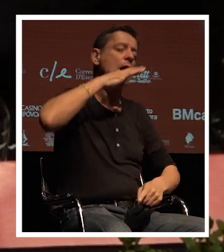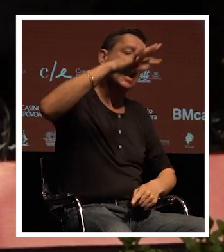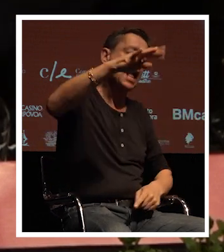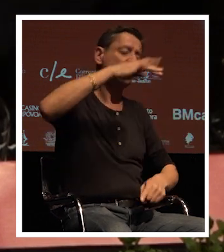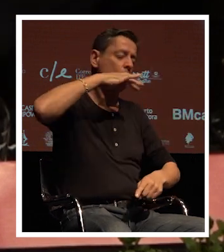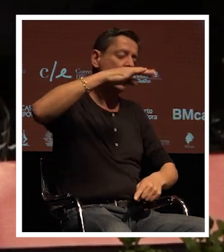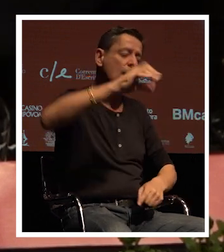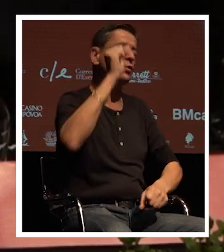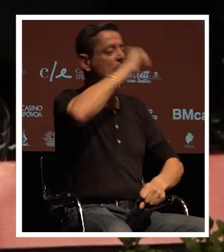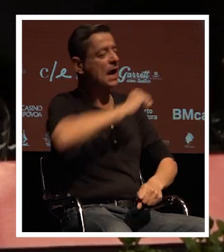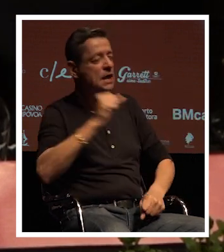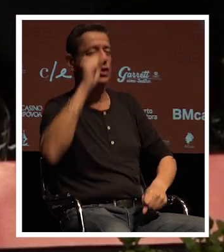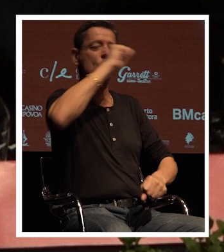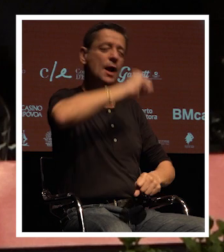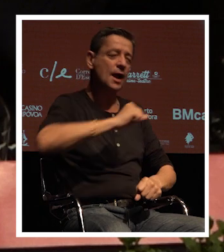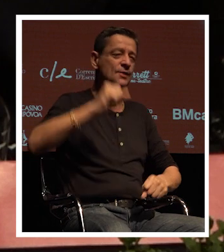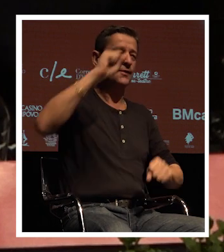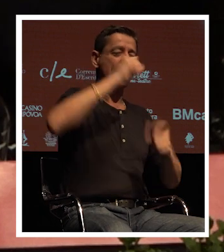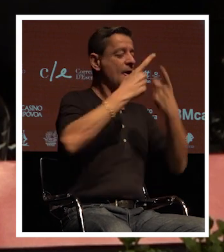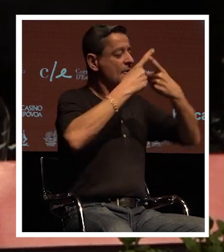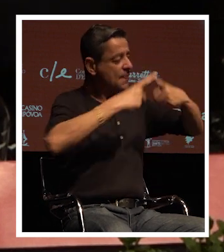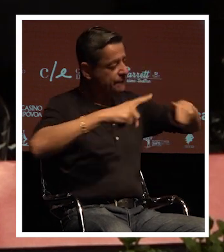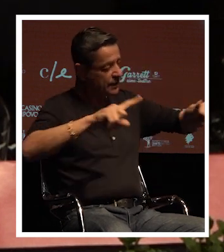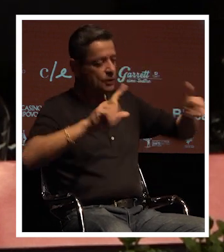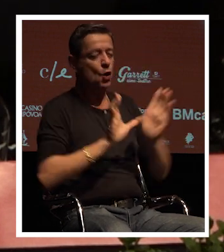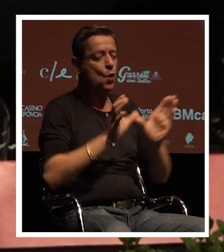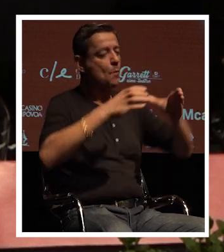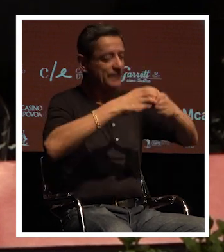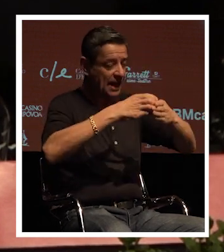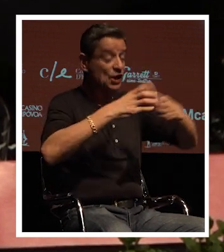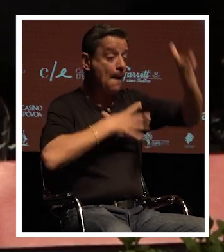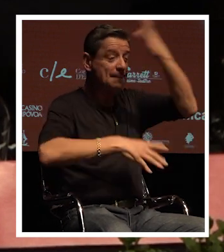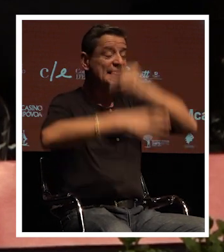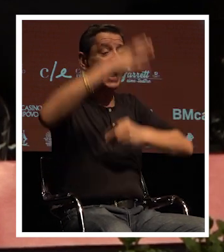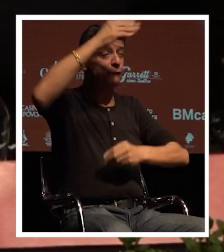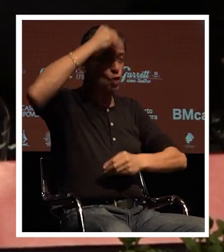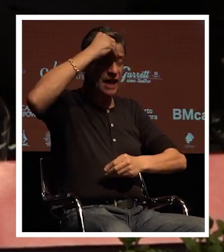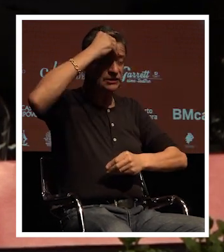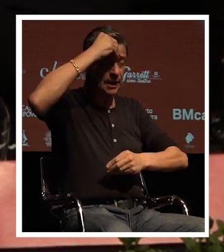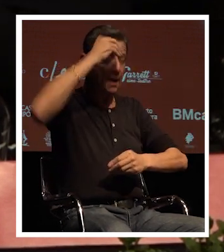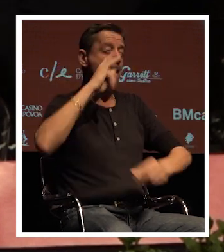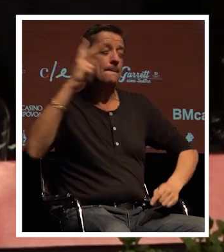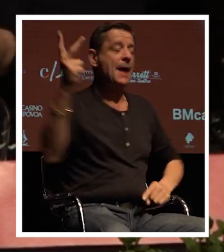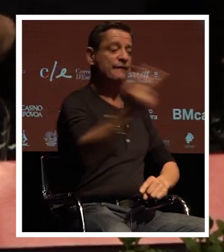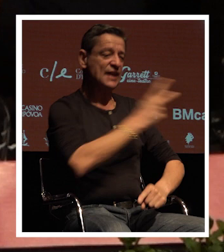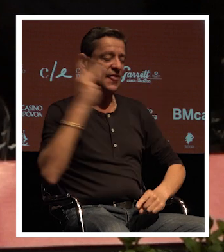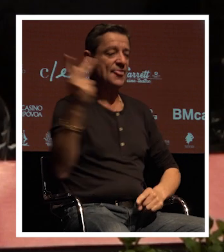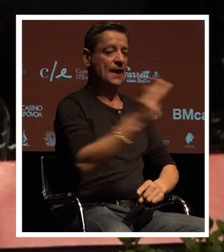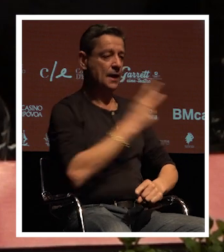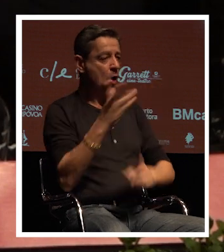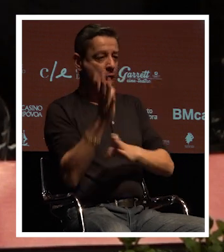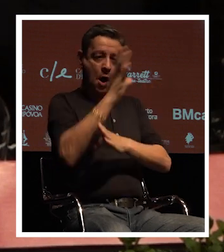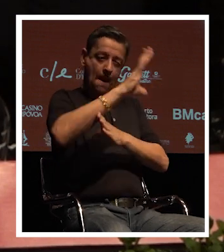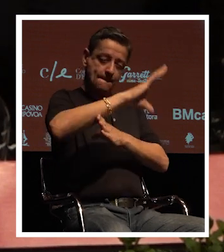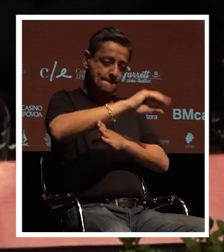cantam ao ouvido de diferentes comunidades poéticas metáforas para a vida usando nessas canções o gesto mais